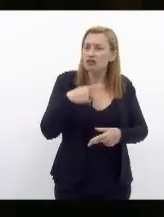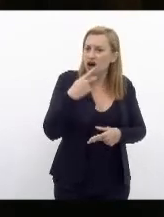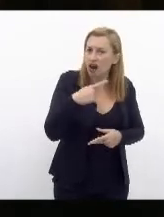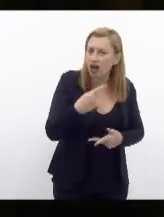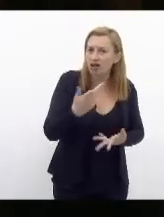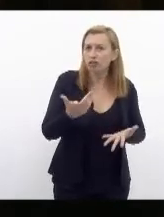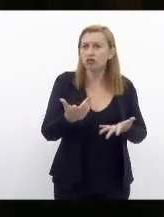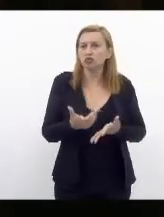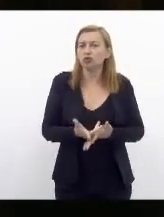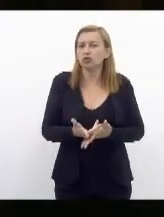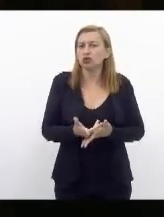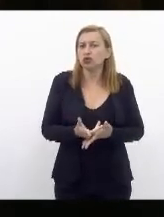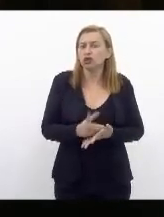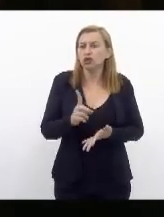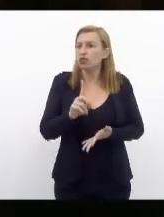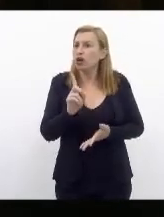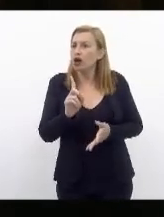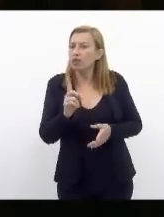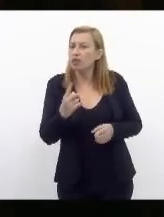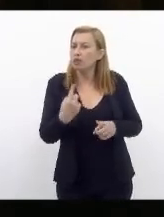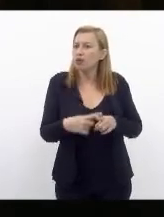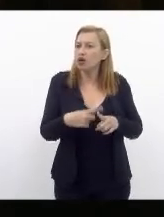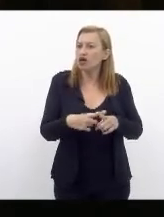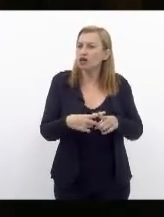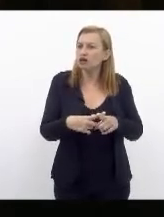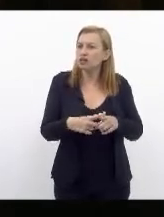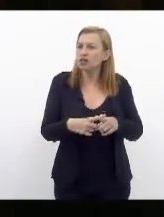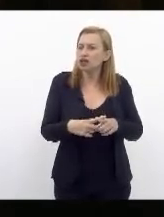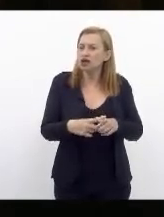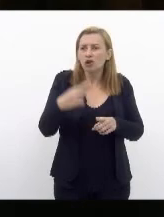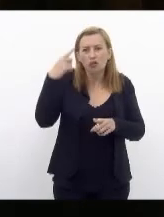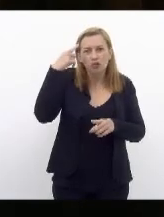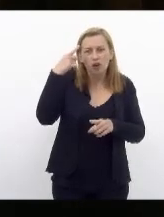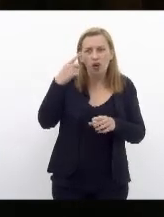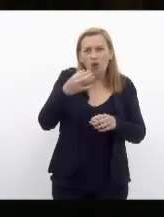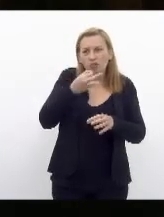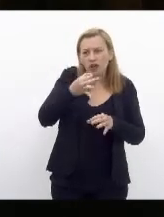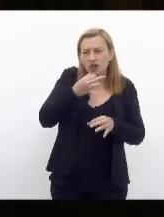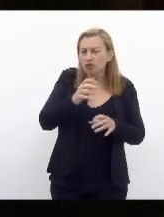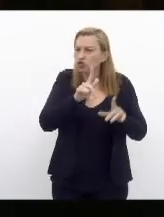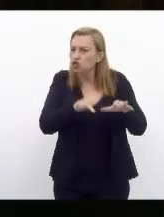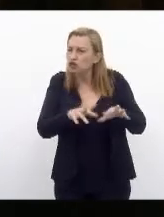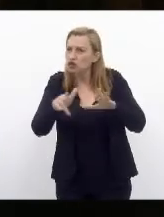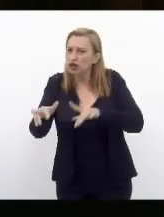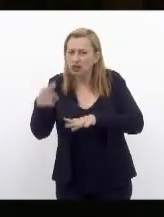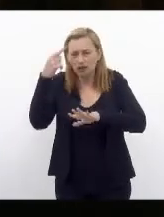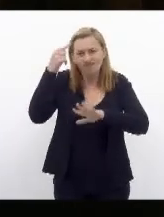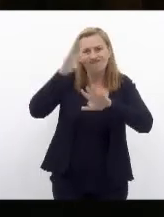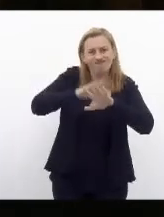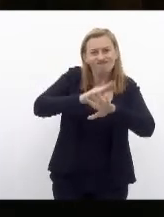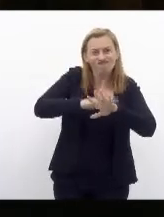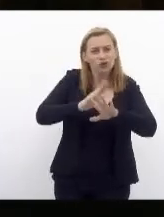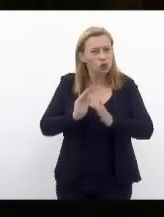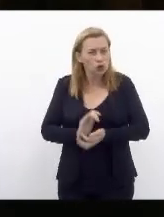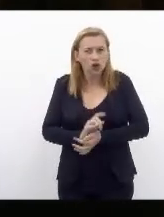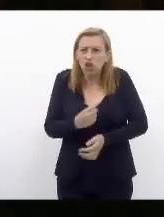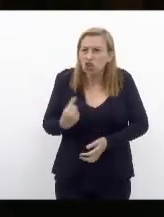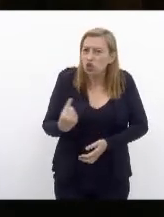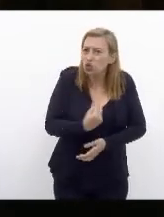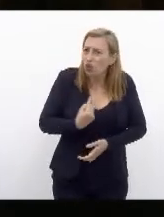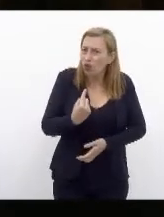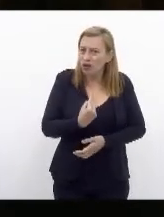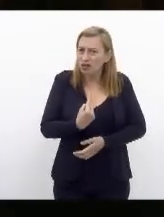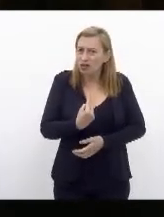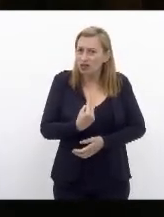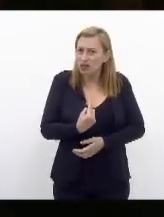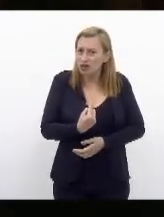é porque muitas vezes temos embates no campo ideológico que nós